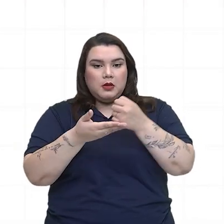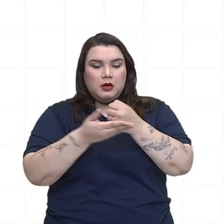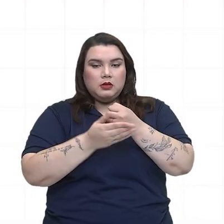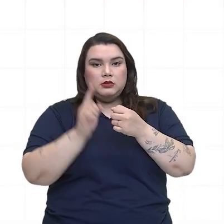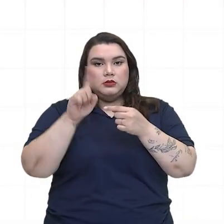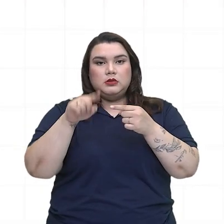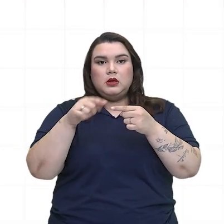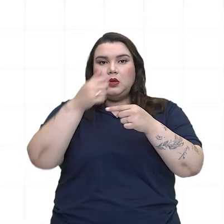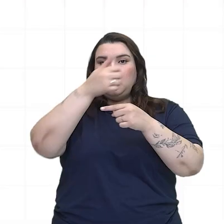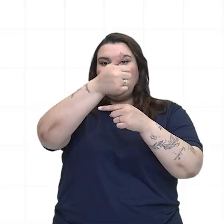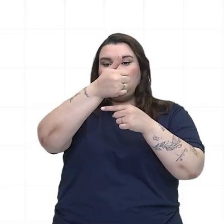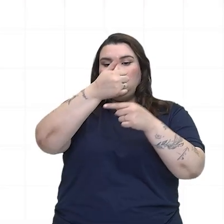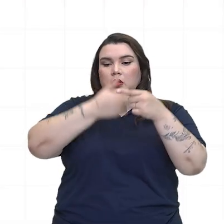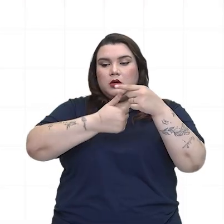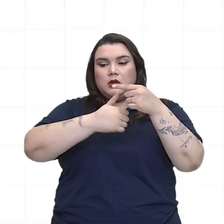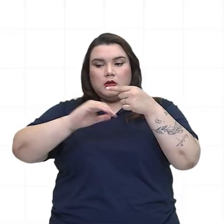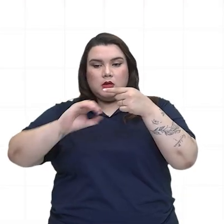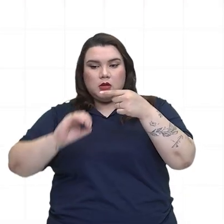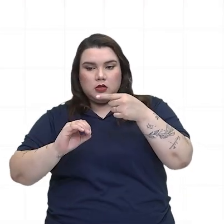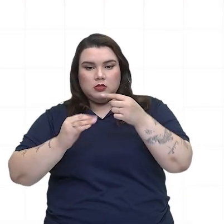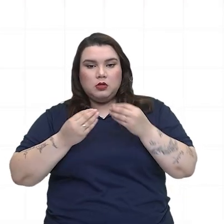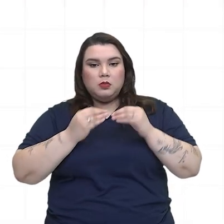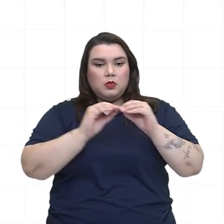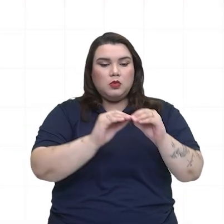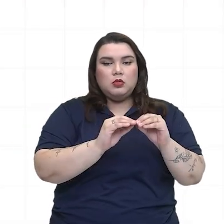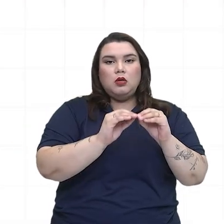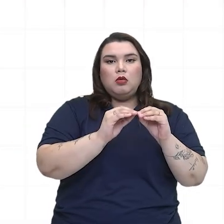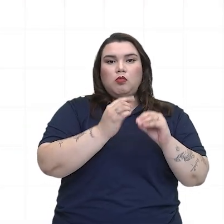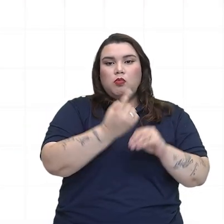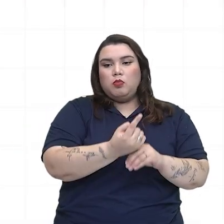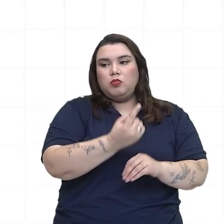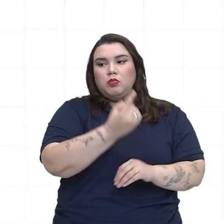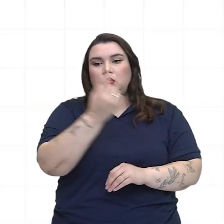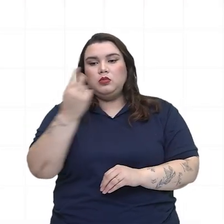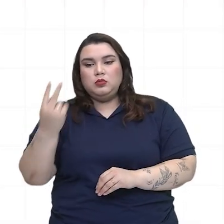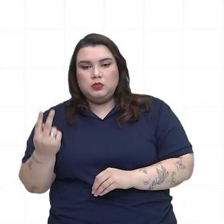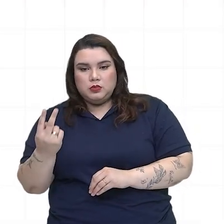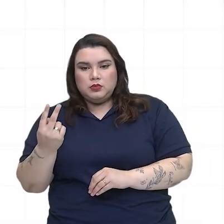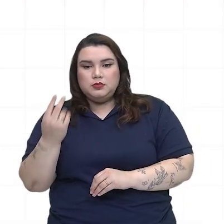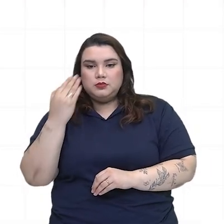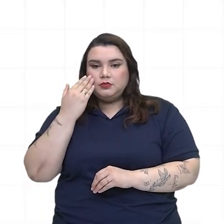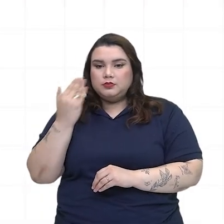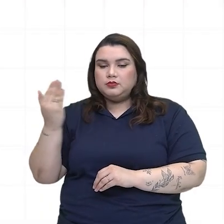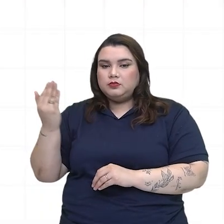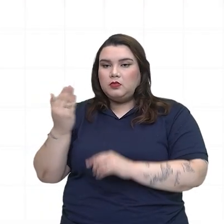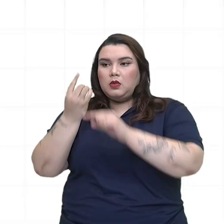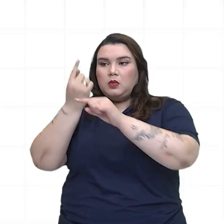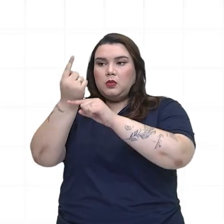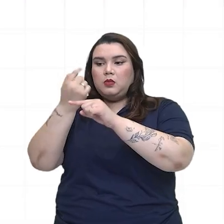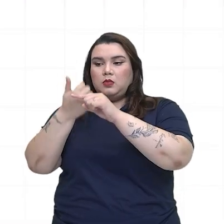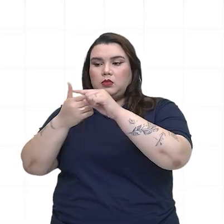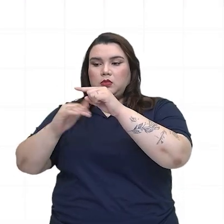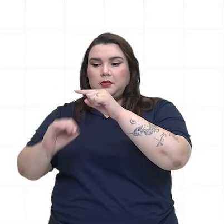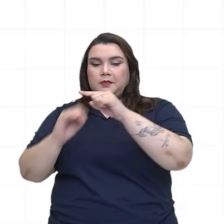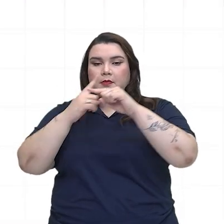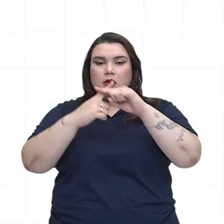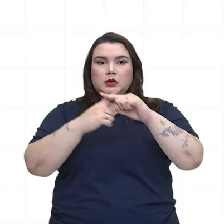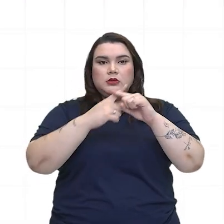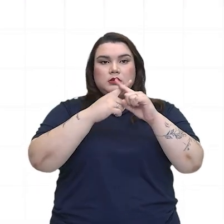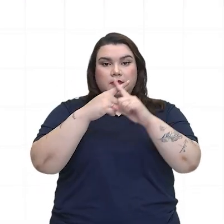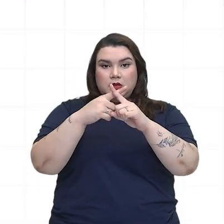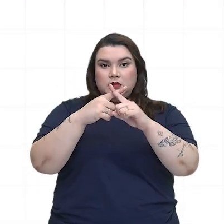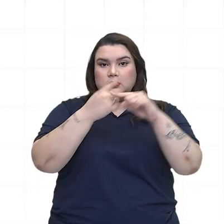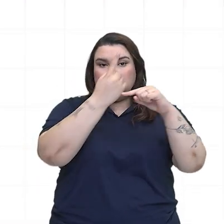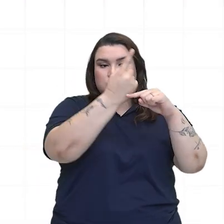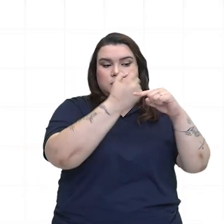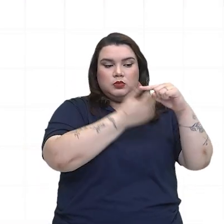sobre 10, e repetir ela 2 vezes. Está aqui, ó, 1 sobre 10 vezes 1 sobre 10. E